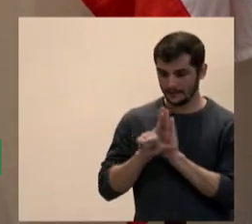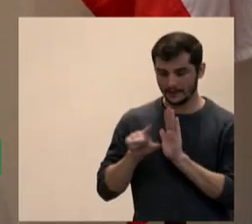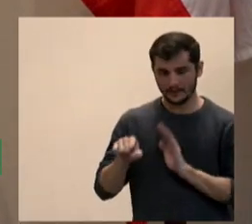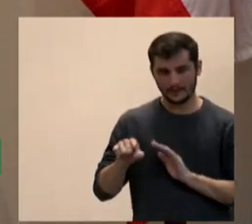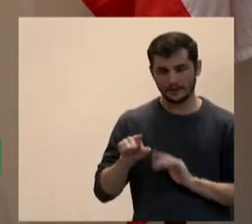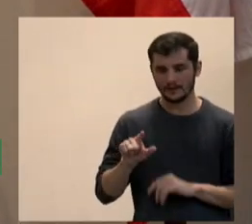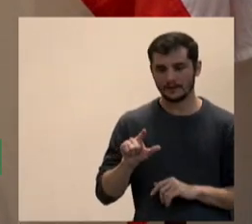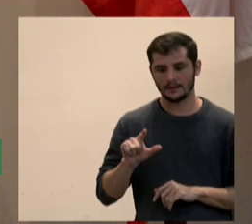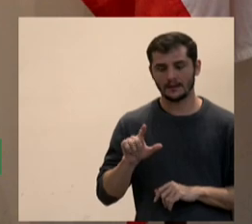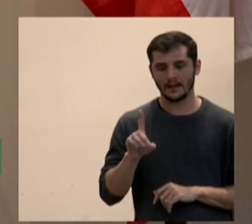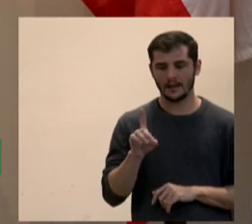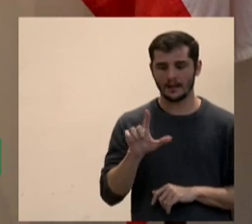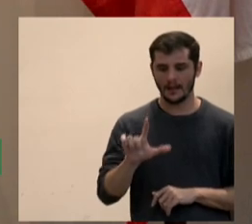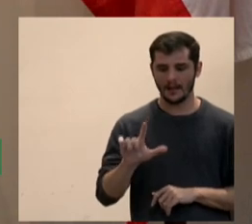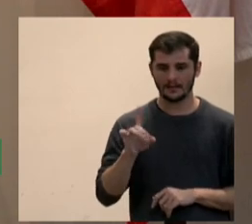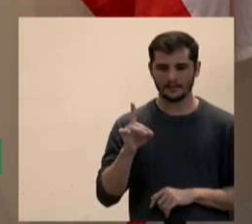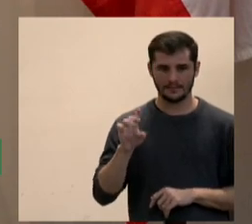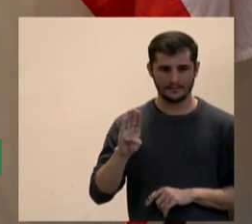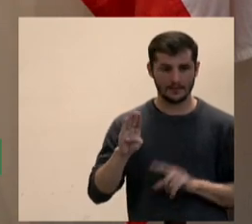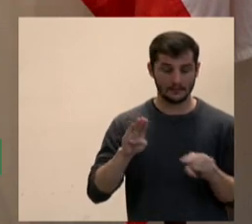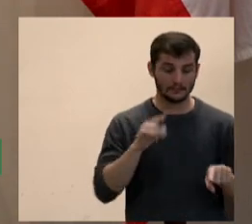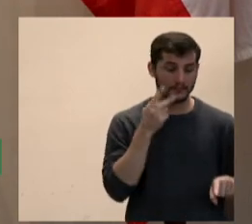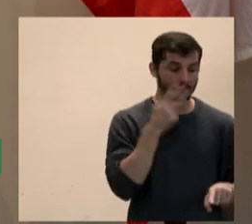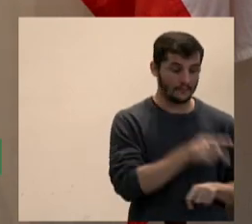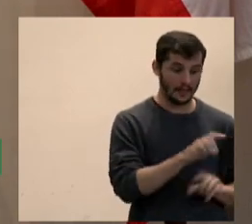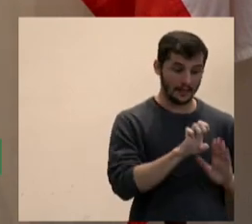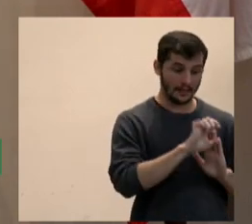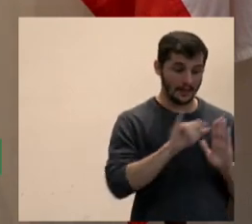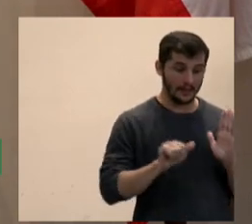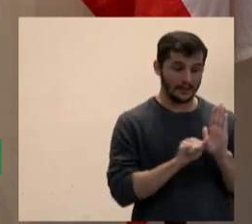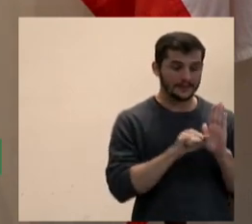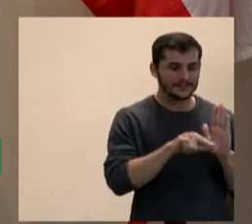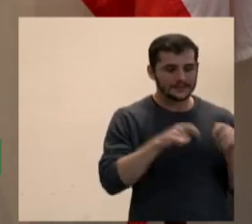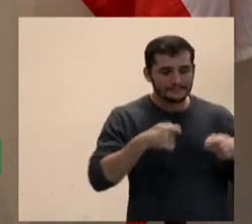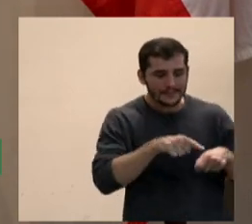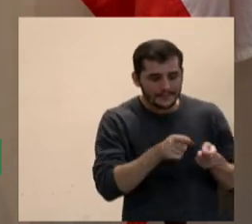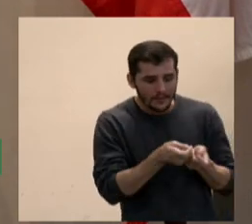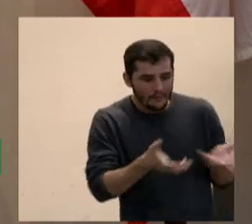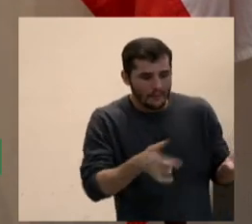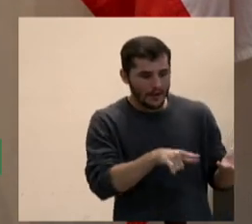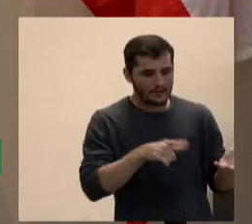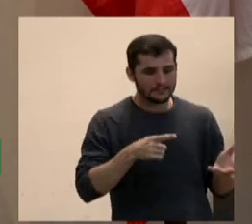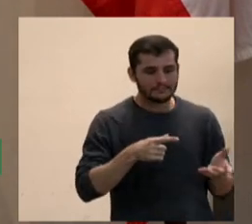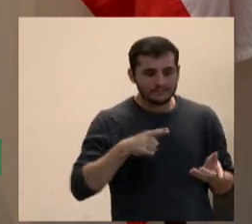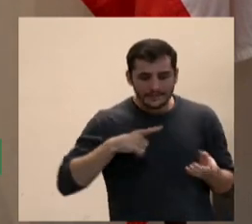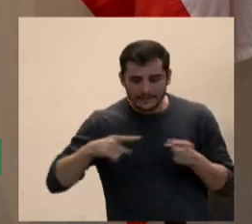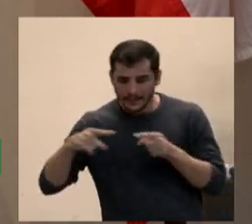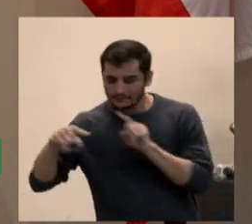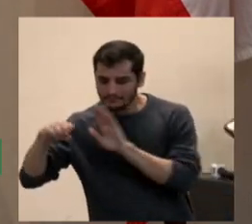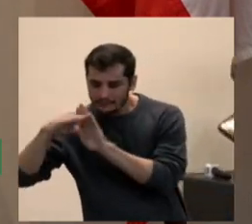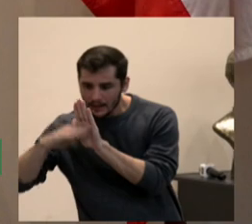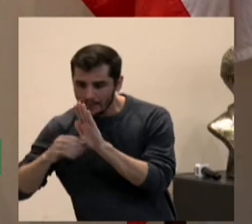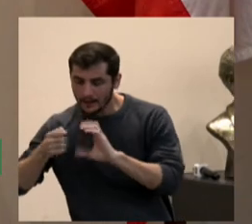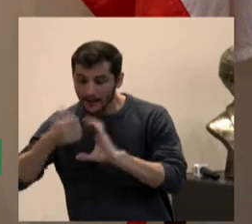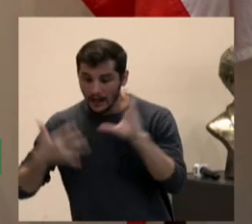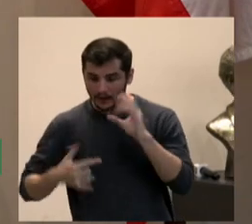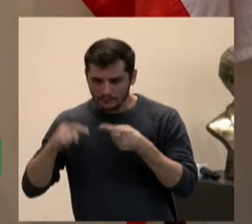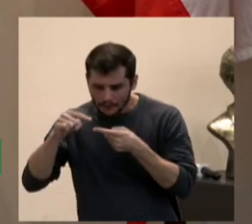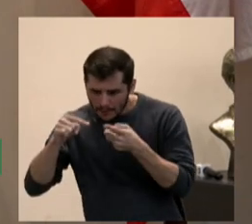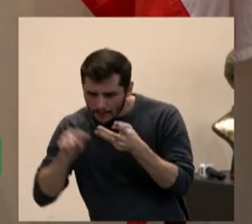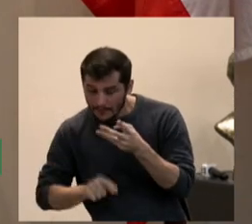para os legisladores, que a EJA precisa ser ofertada de acordo com as características e